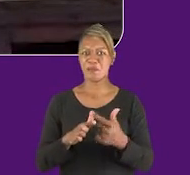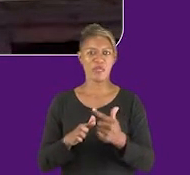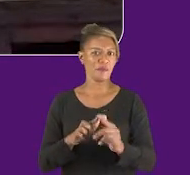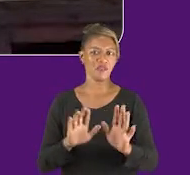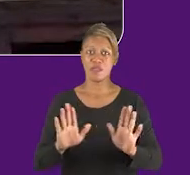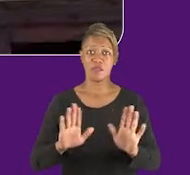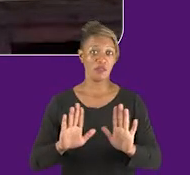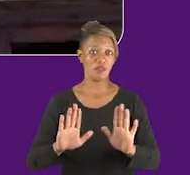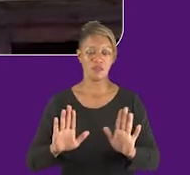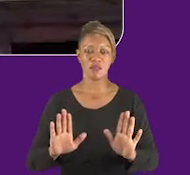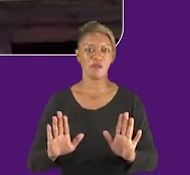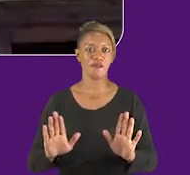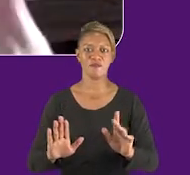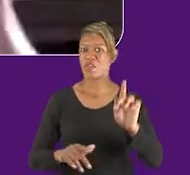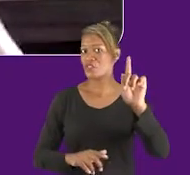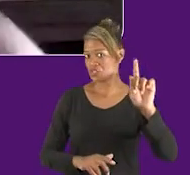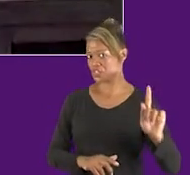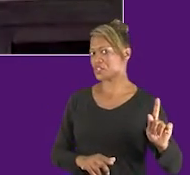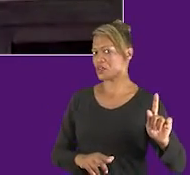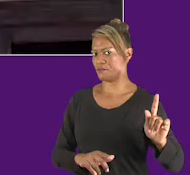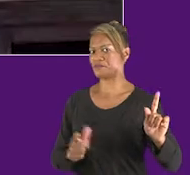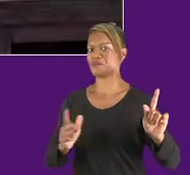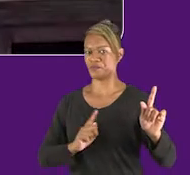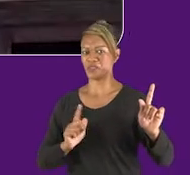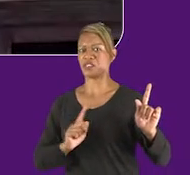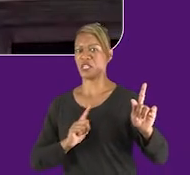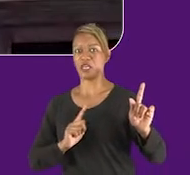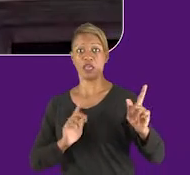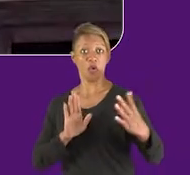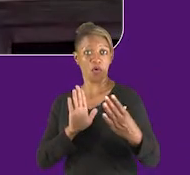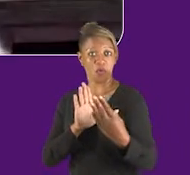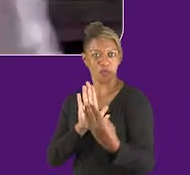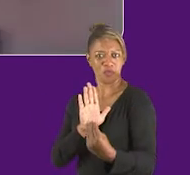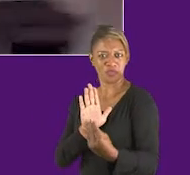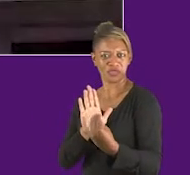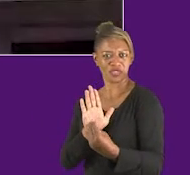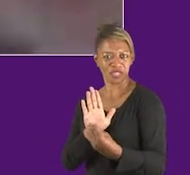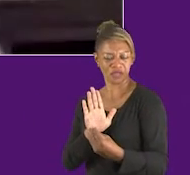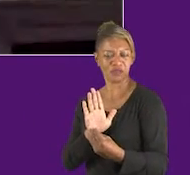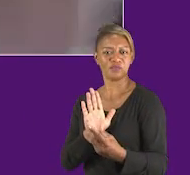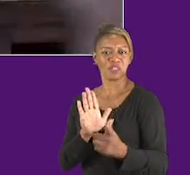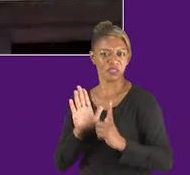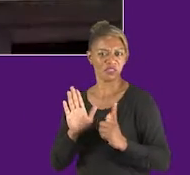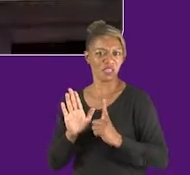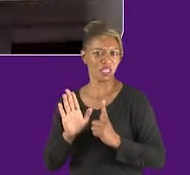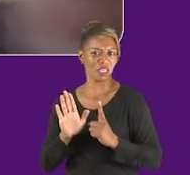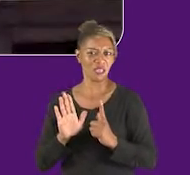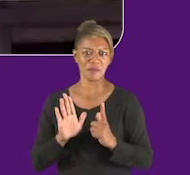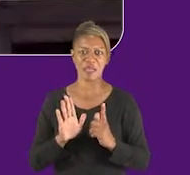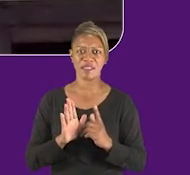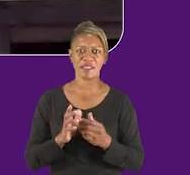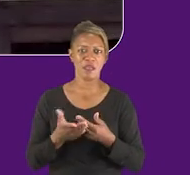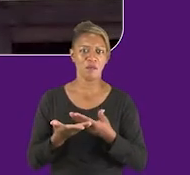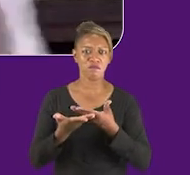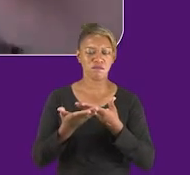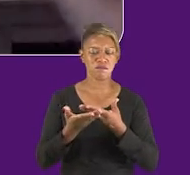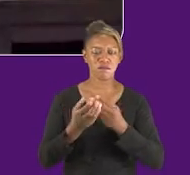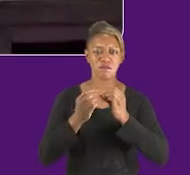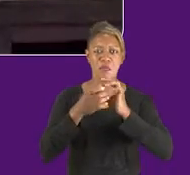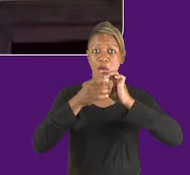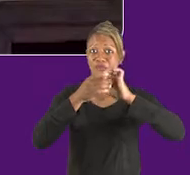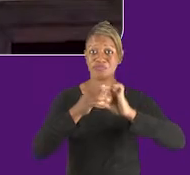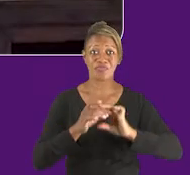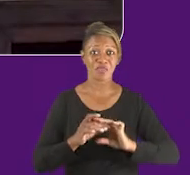dizendo que não existe gestão existe gestão Mas o modelo ele é mais horizontal horizontal e nessa